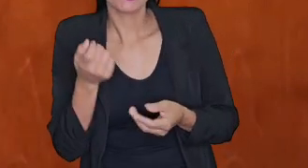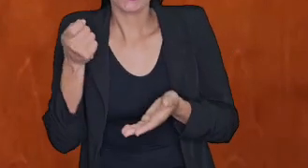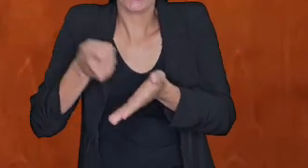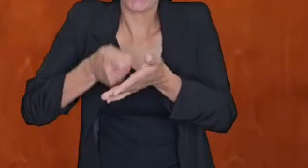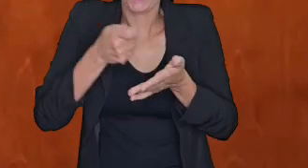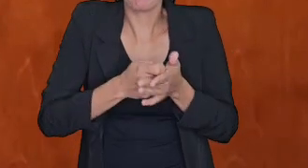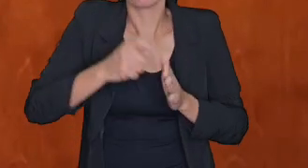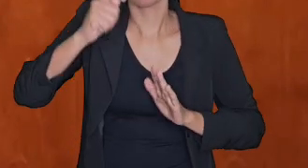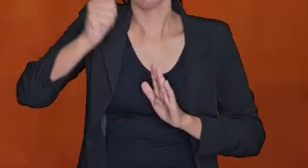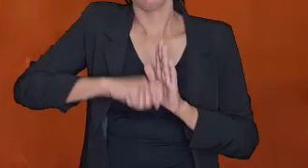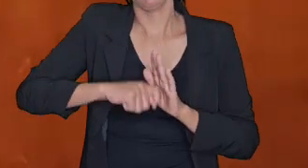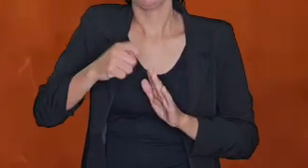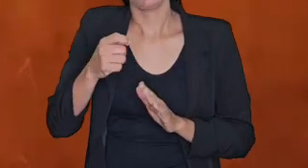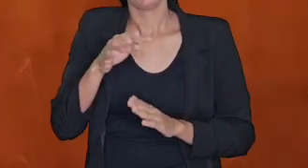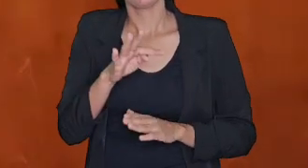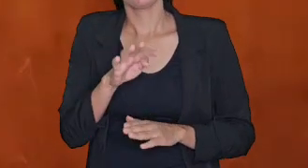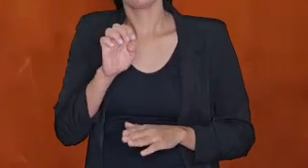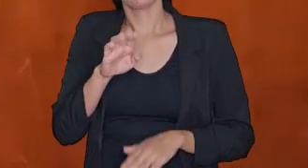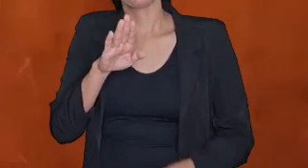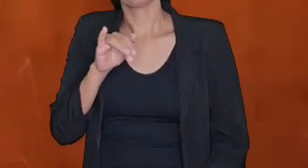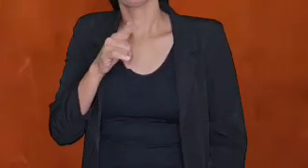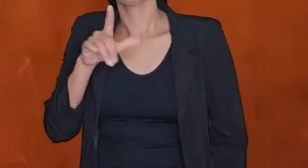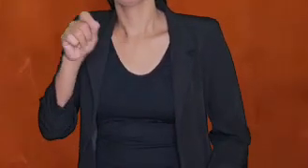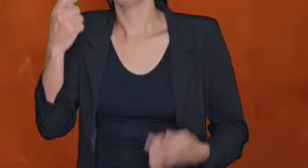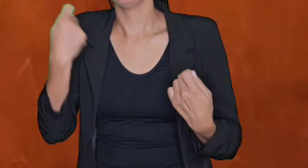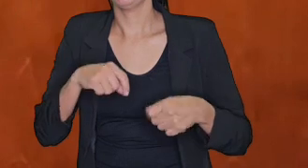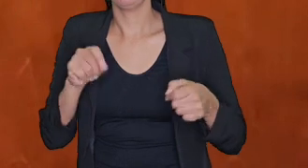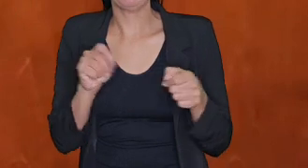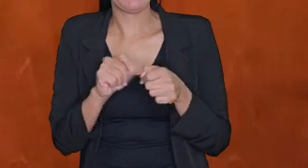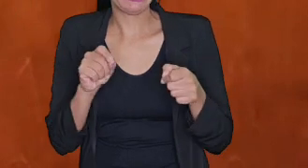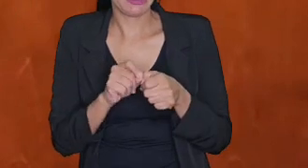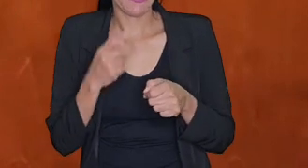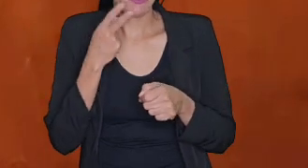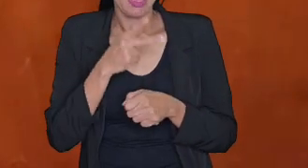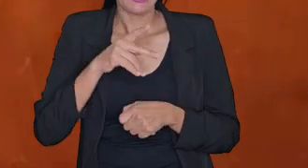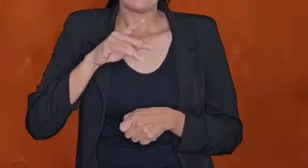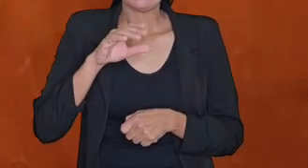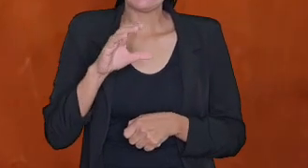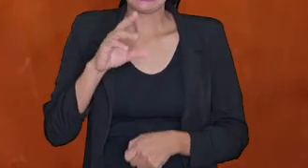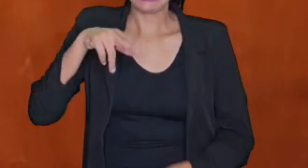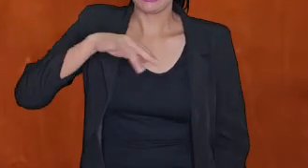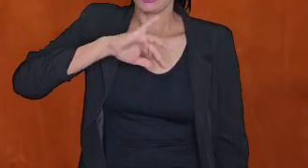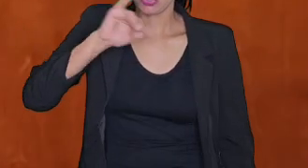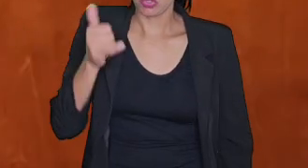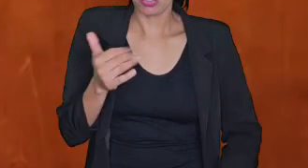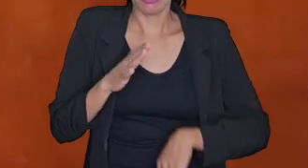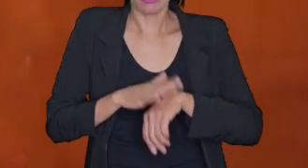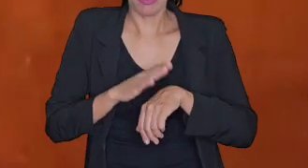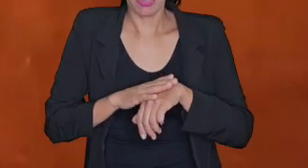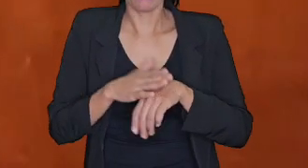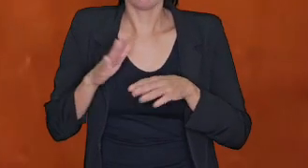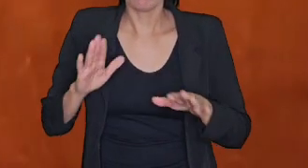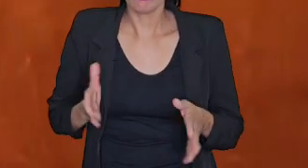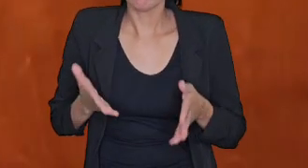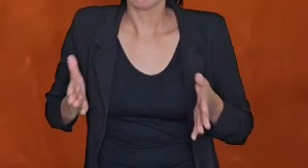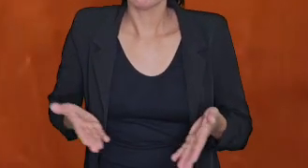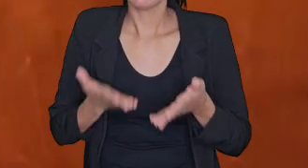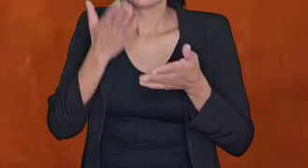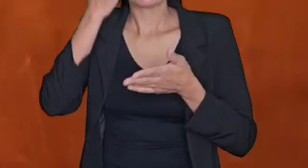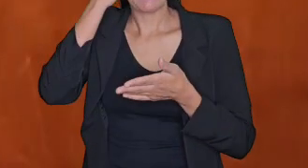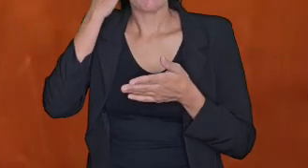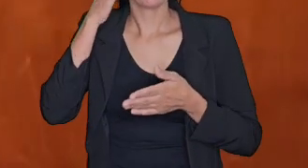meio enviesado de querer cobrar um tributo, e o tabelião não tem que fazer isso. Só para dizer que o